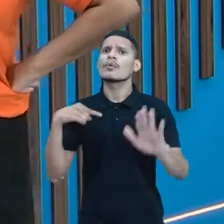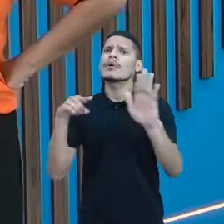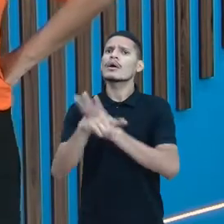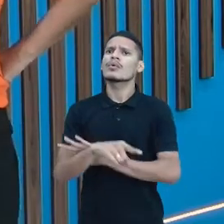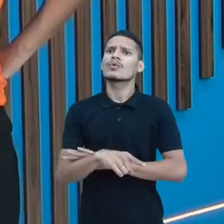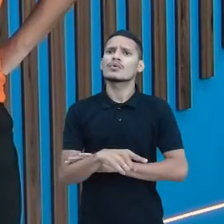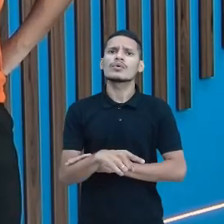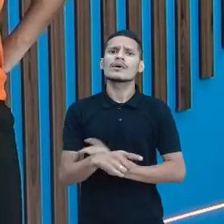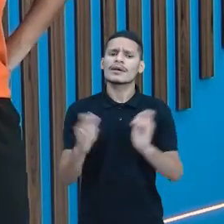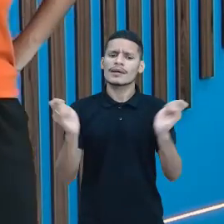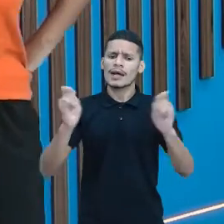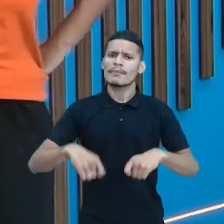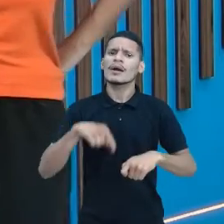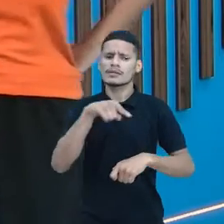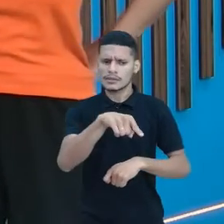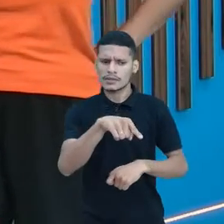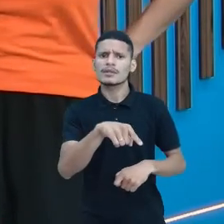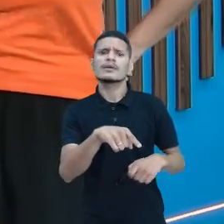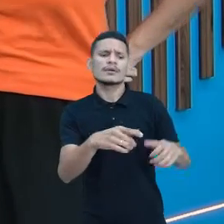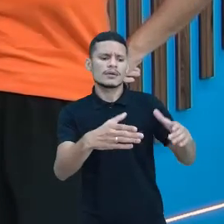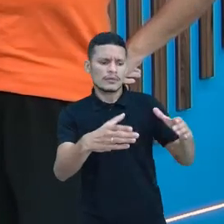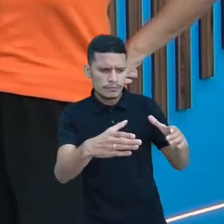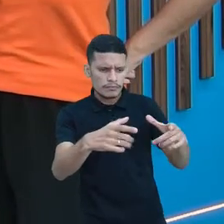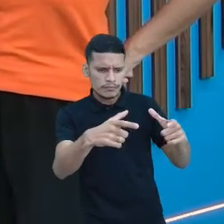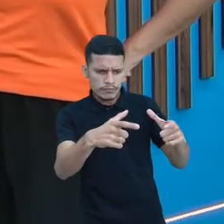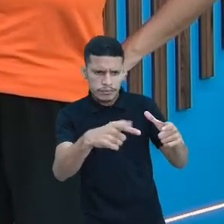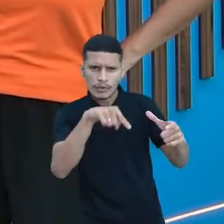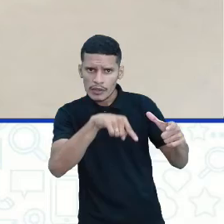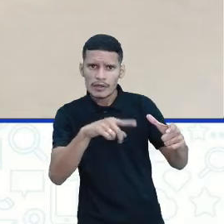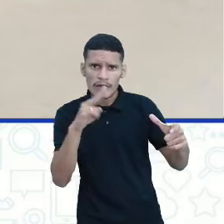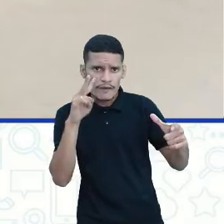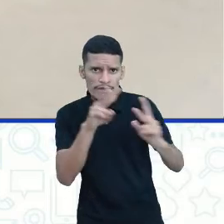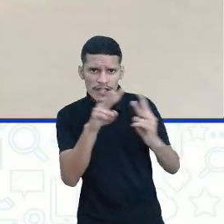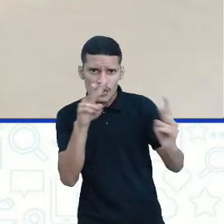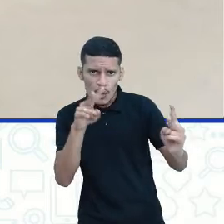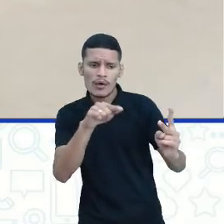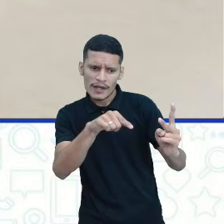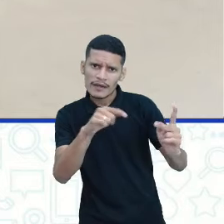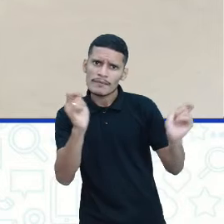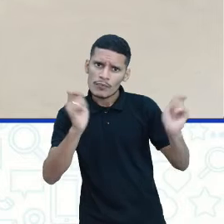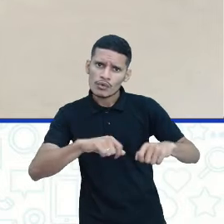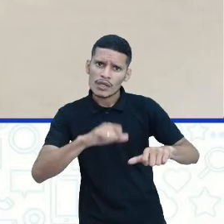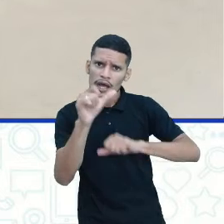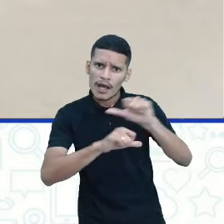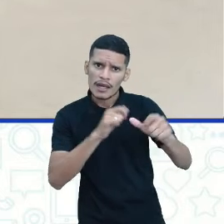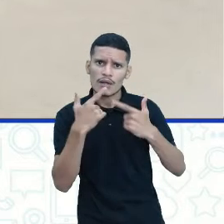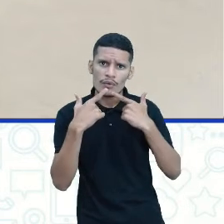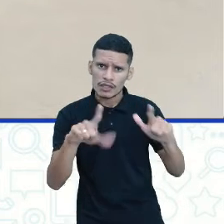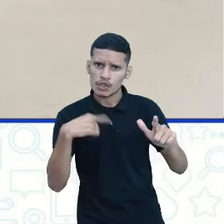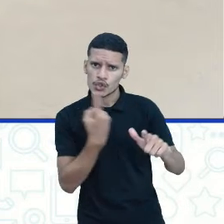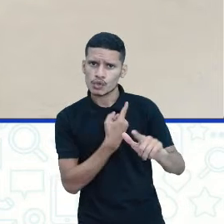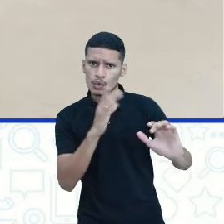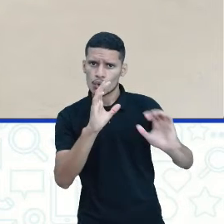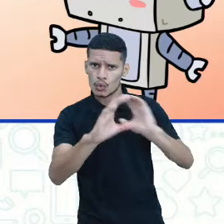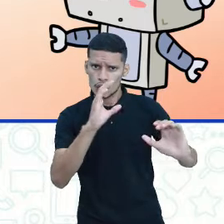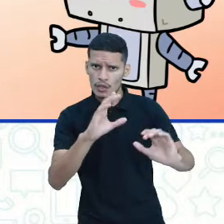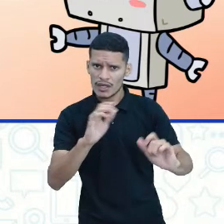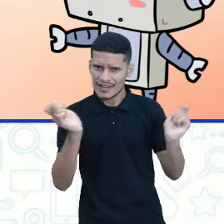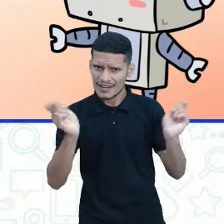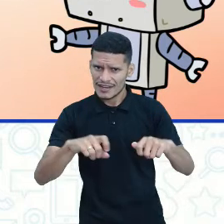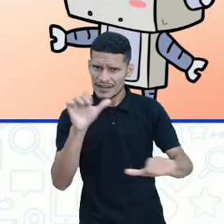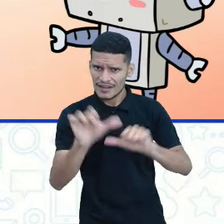será que as assistentes virtuais, elas vão modificar a nossa linguagem, nosso jeito de falar, a forma como nos